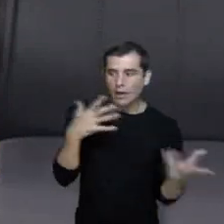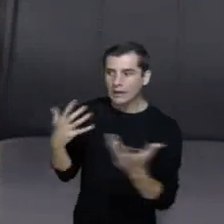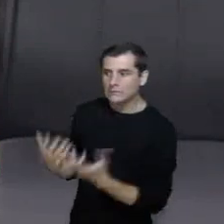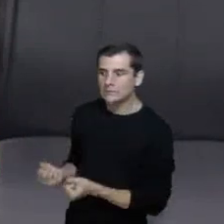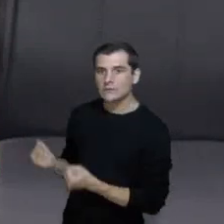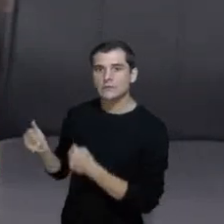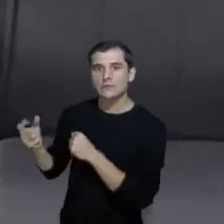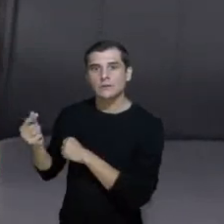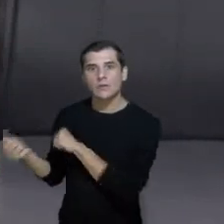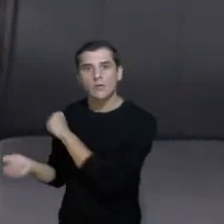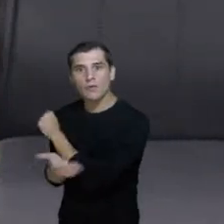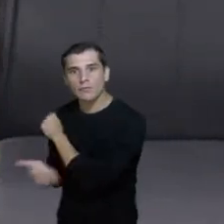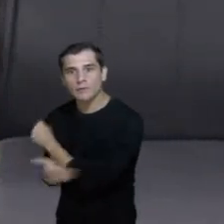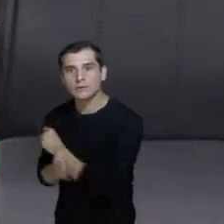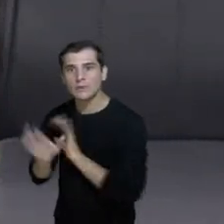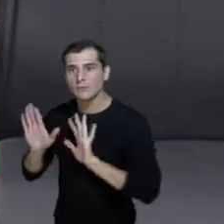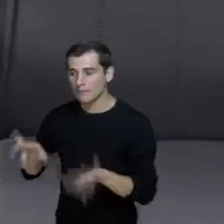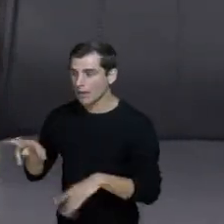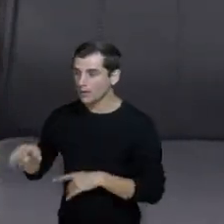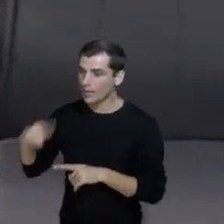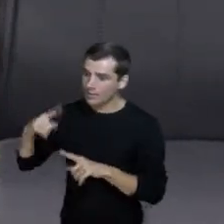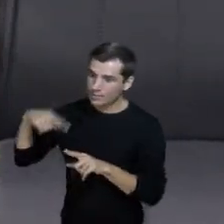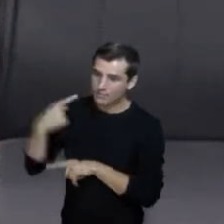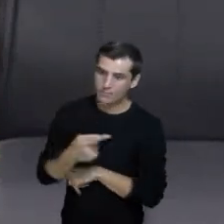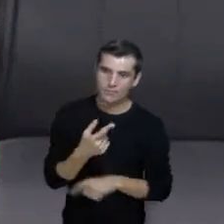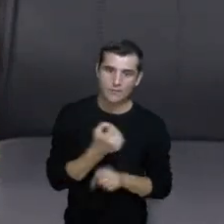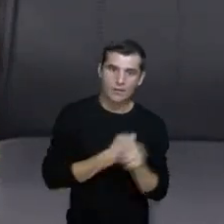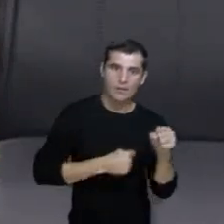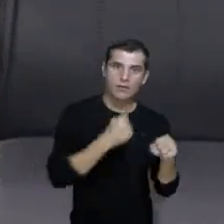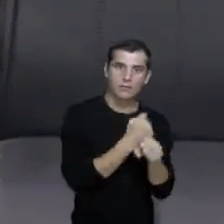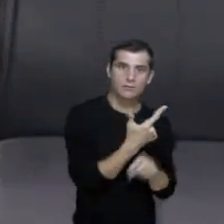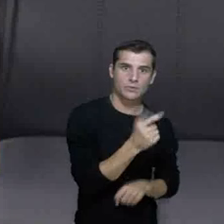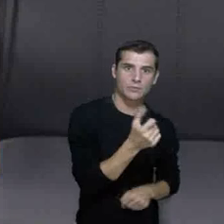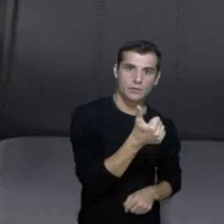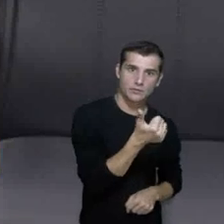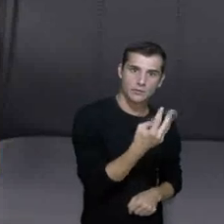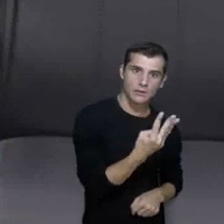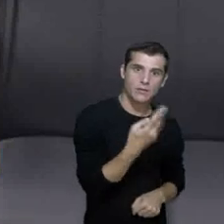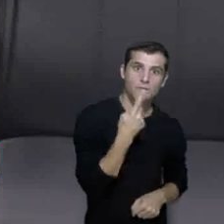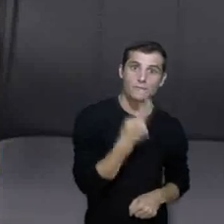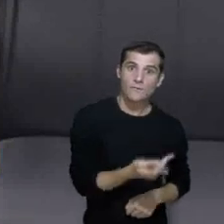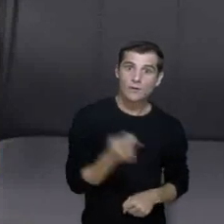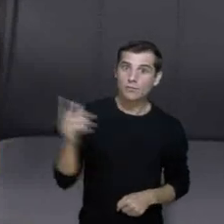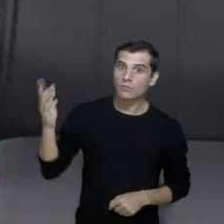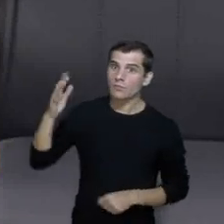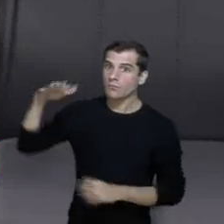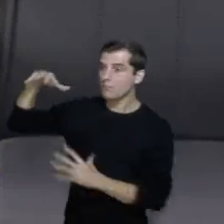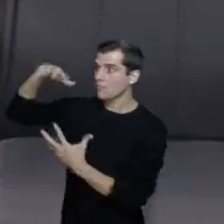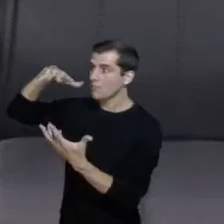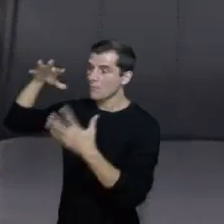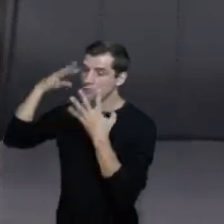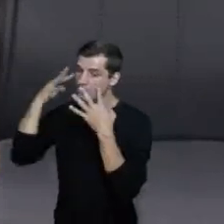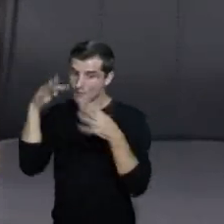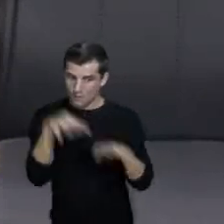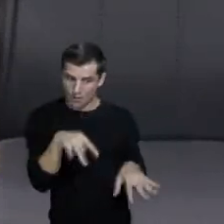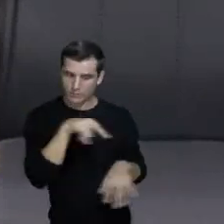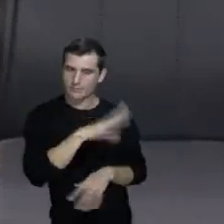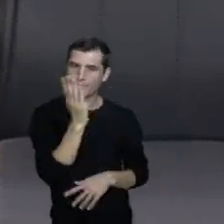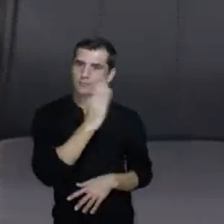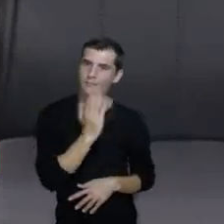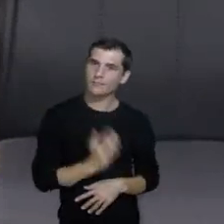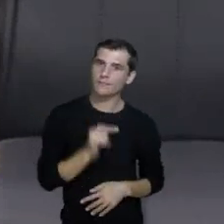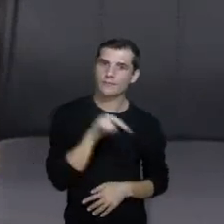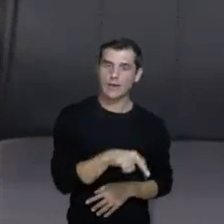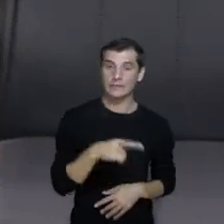Brasil as ruas em 2013 mostrou para o mundo que não era assim que a gente não era conformado e que a gente não concordava com isso num processo